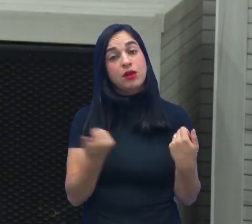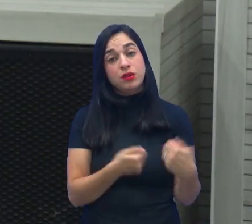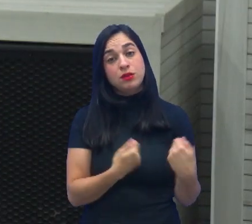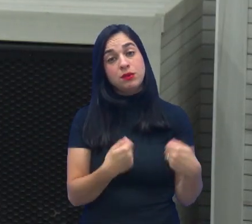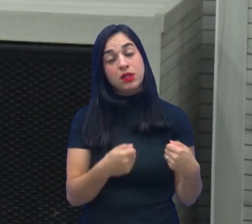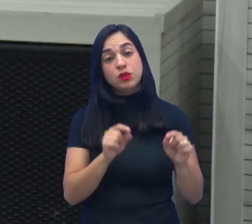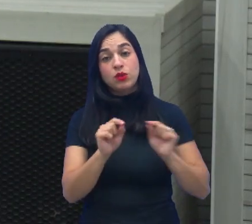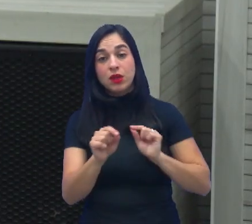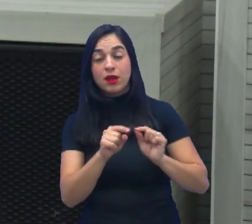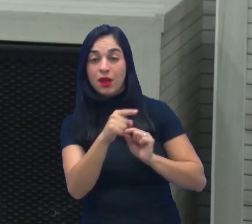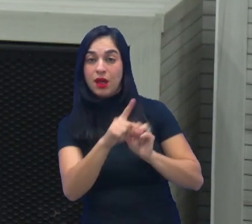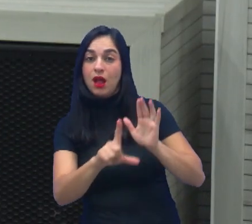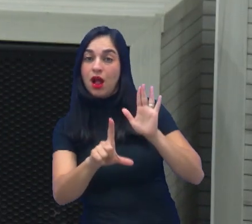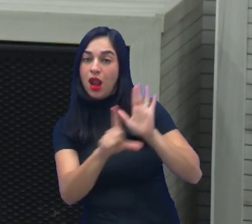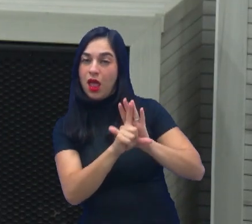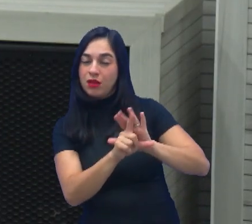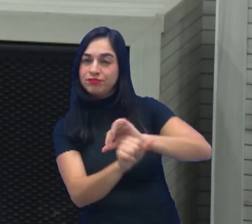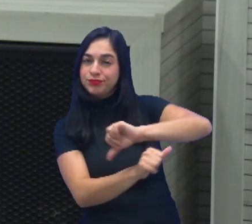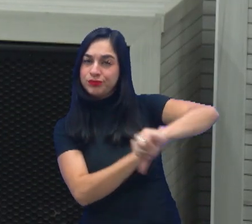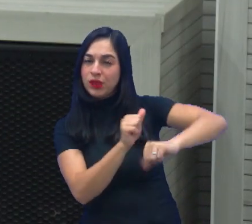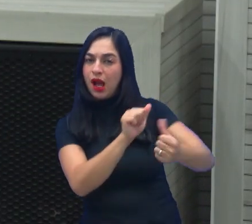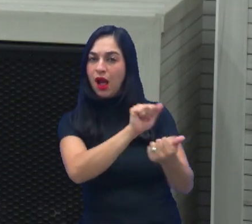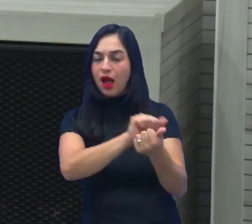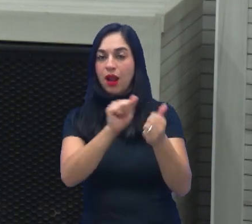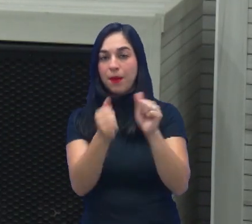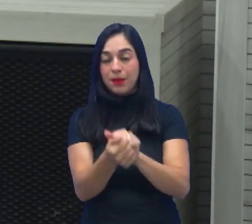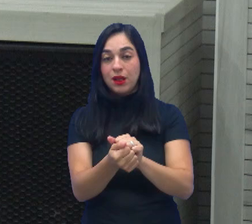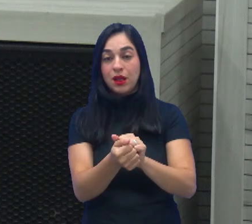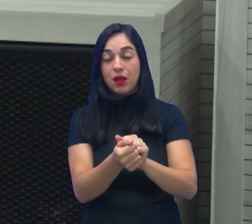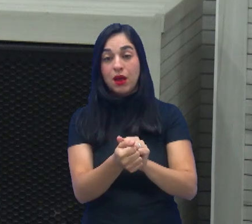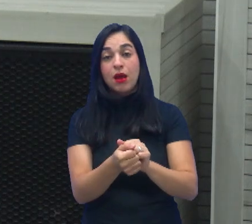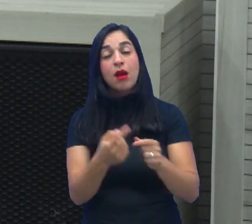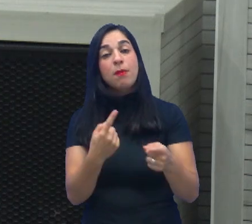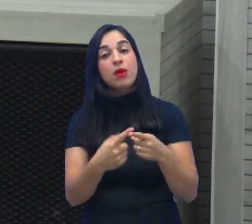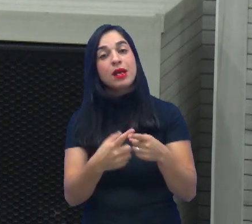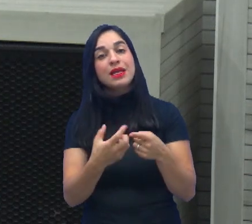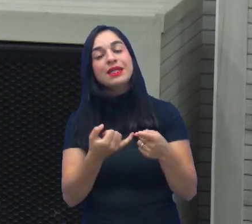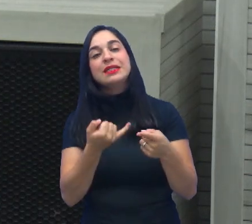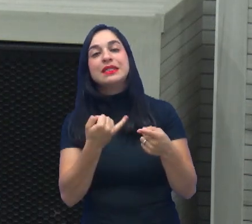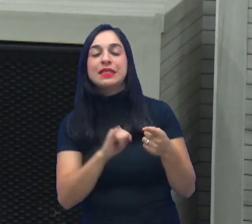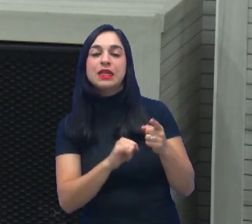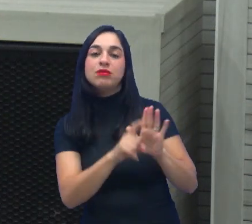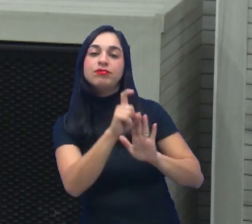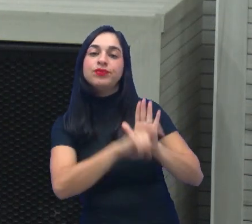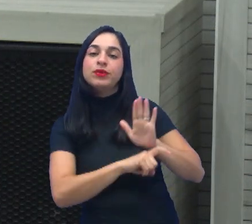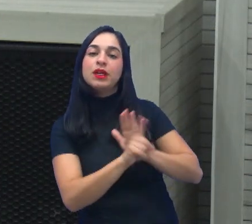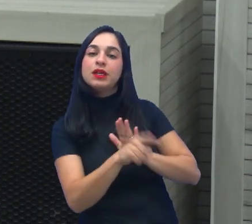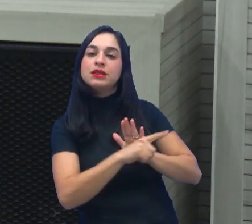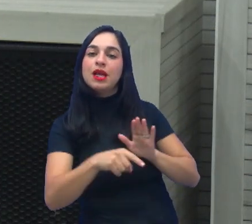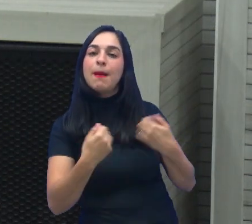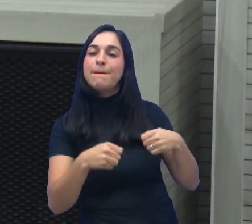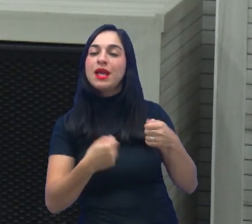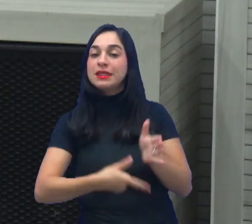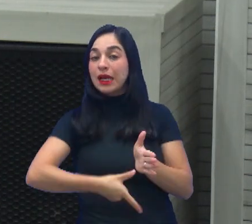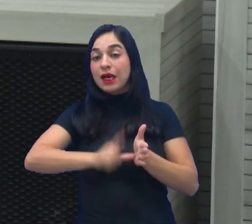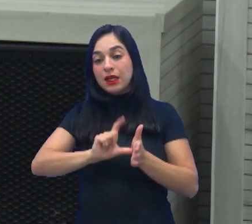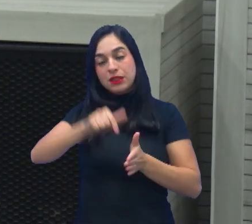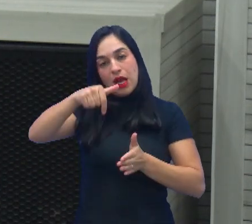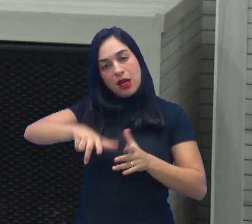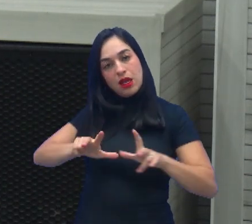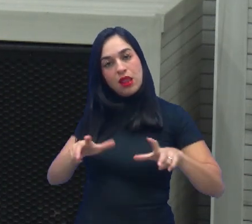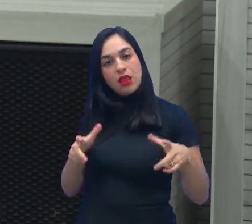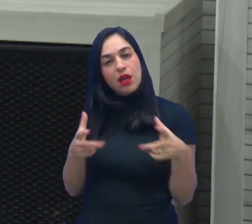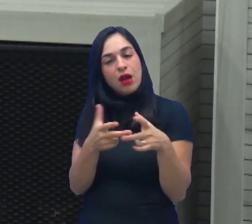essa legislação para que toda a isenção que fosse permitida passasse pela casa. Acho que os vereadores têm a